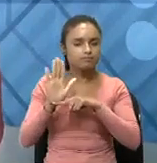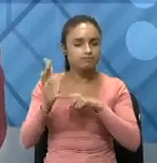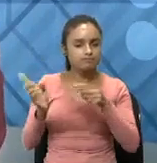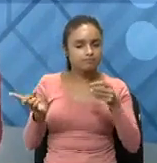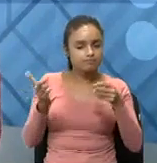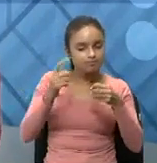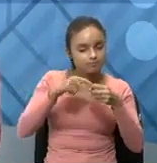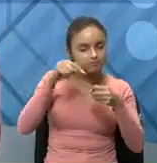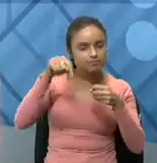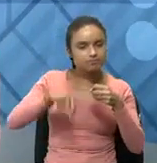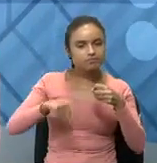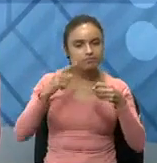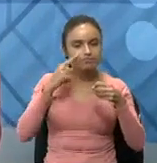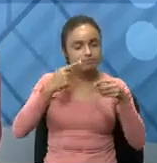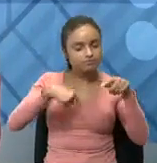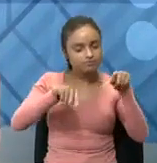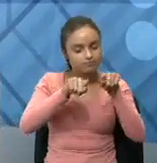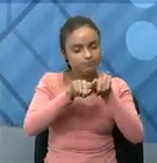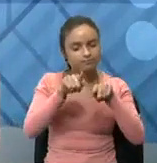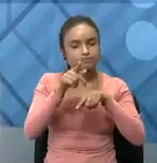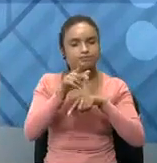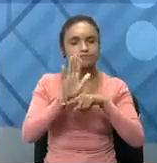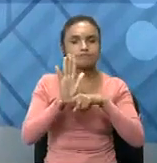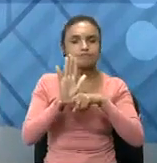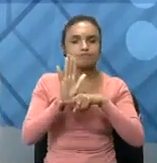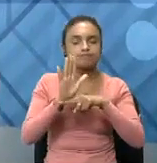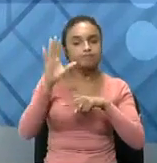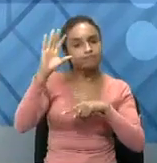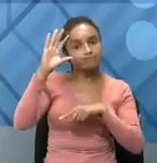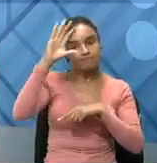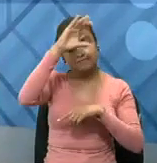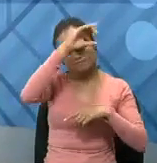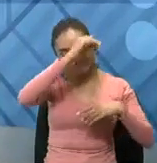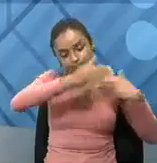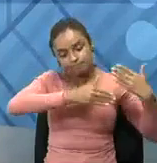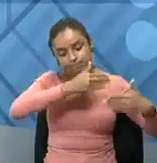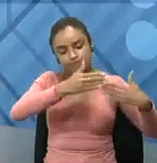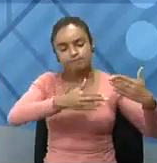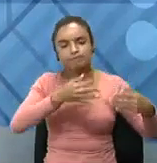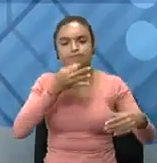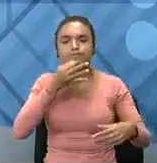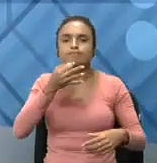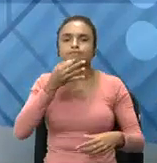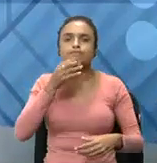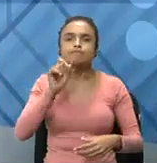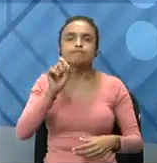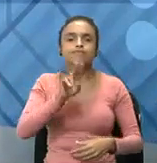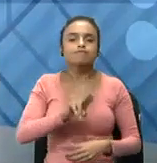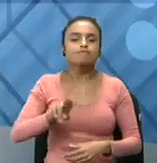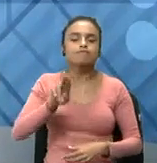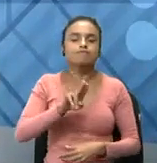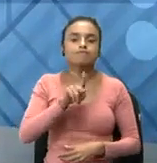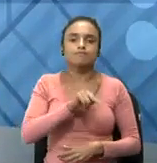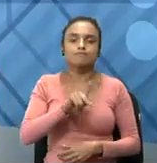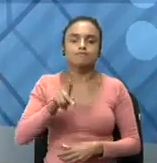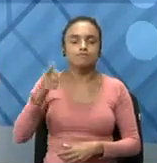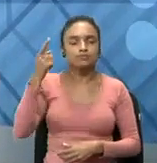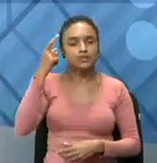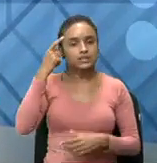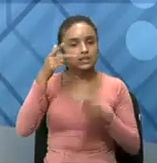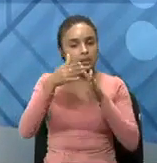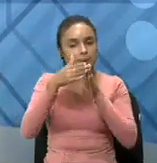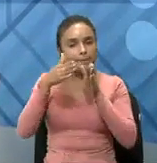volta, reassista, até que você compreenda o procedimento e o argumento que o professor utilizou para que você